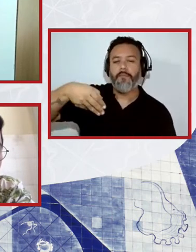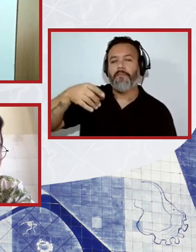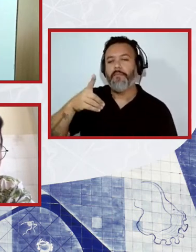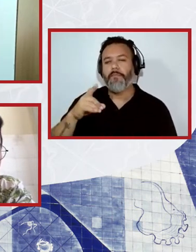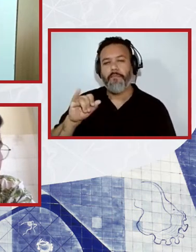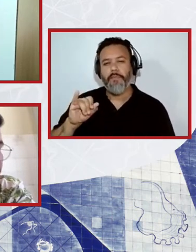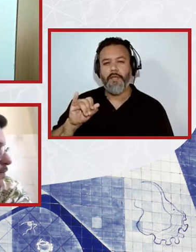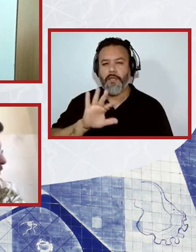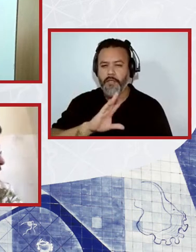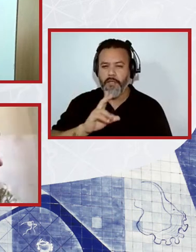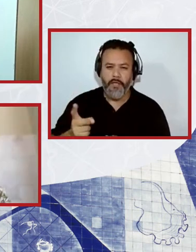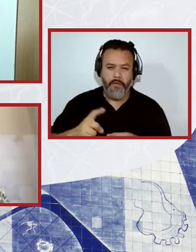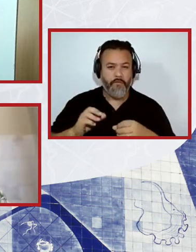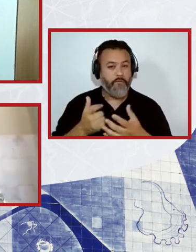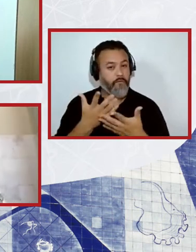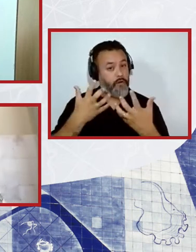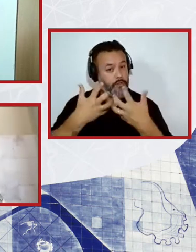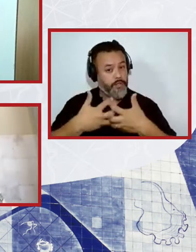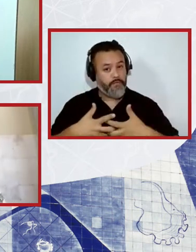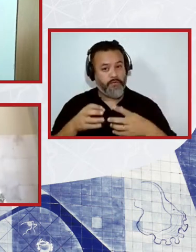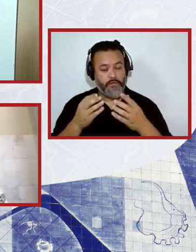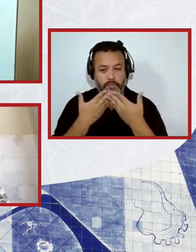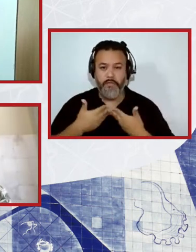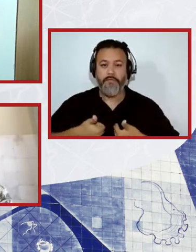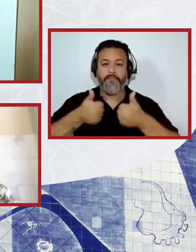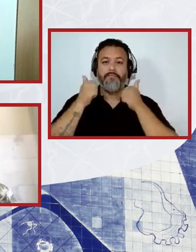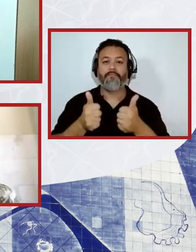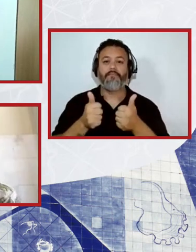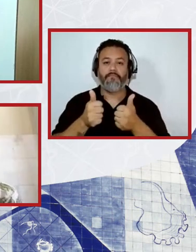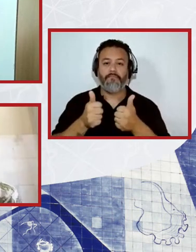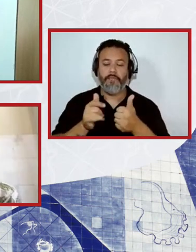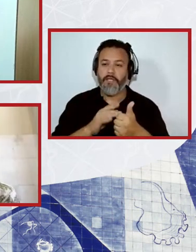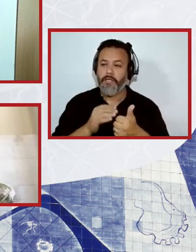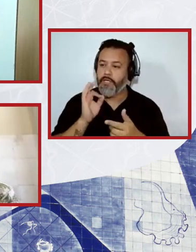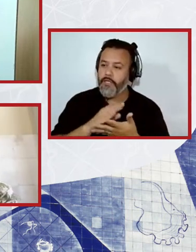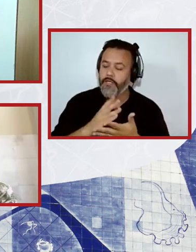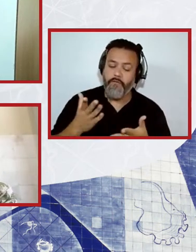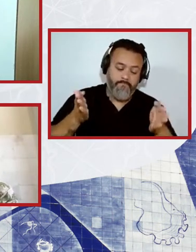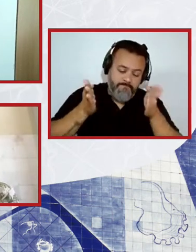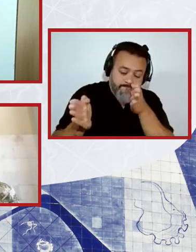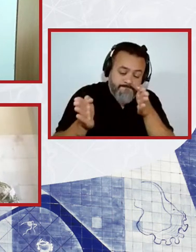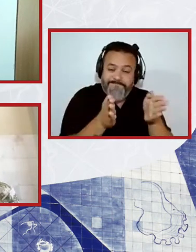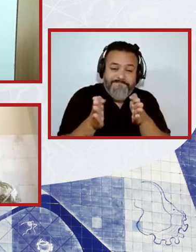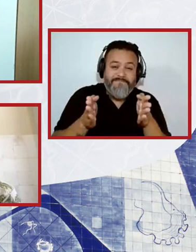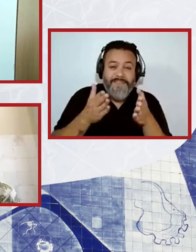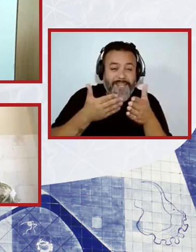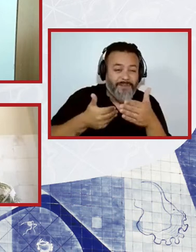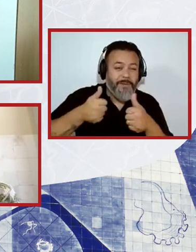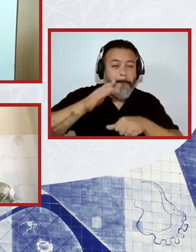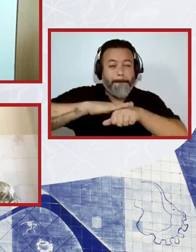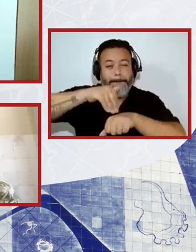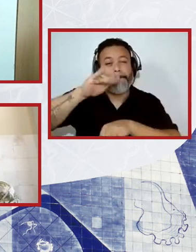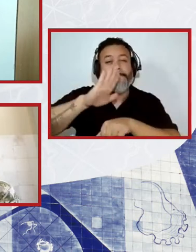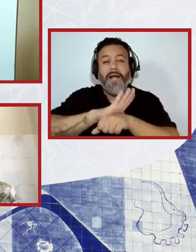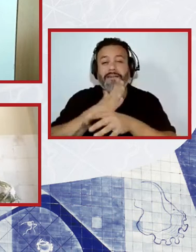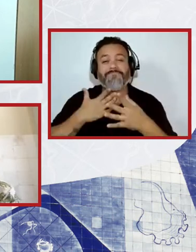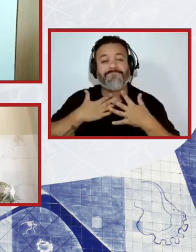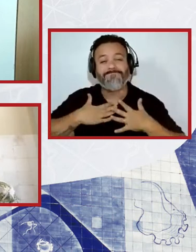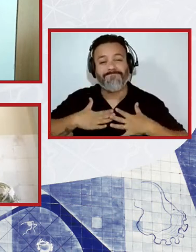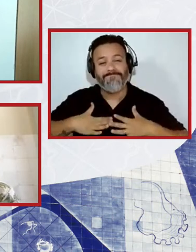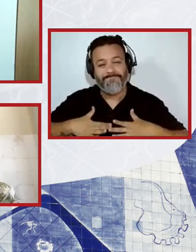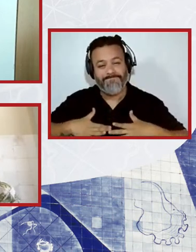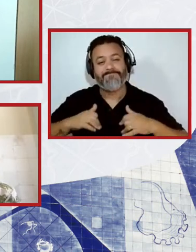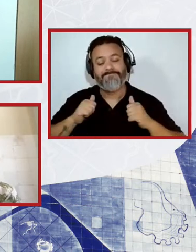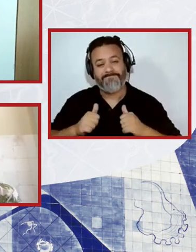com toda a atividade, e nós vamos ter momentos muito mais tranquilos, é bom viver momentos